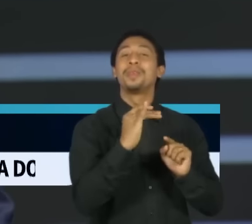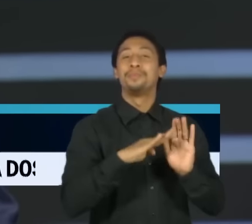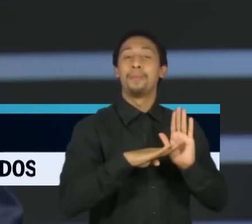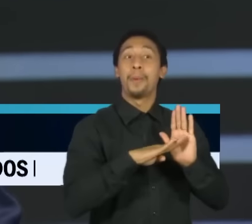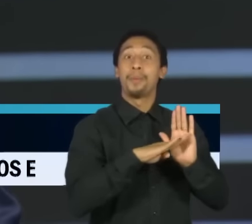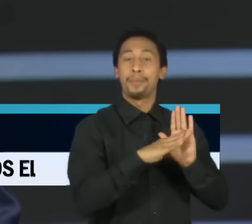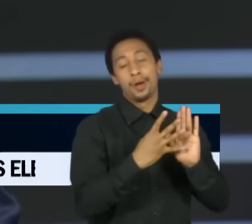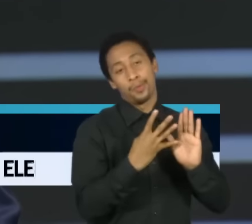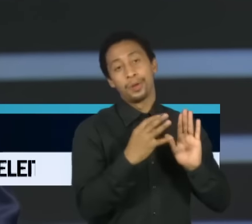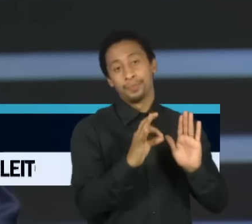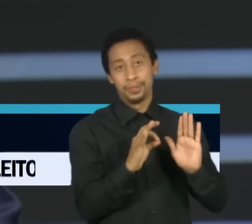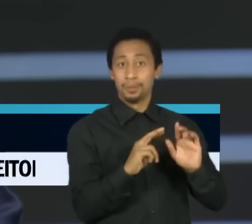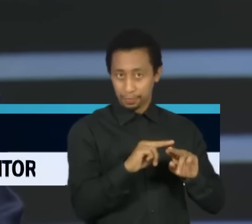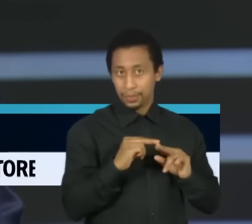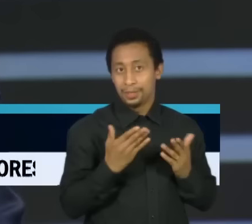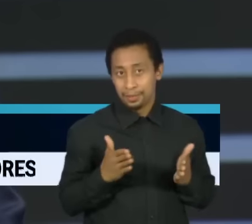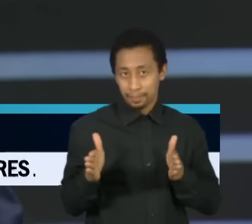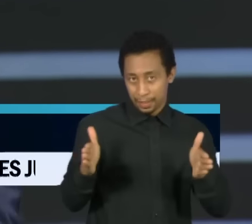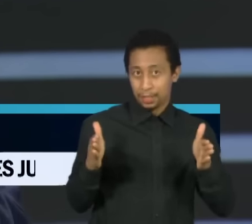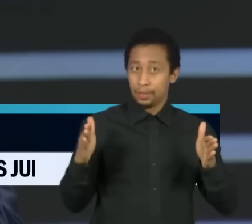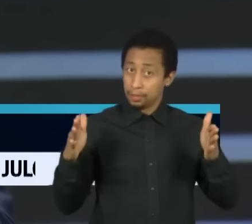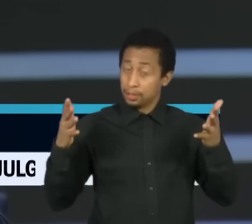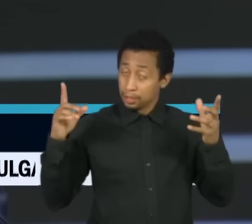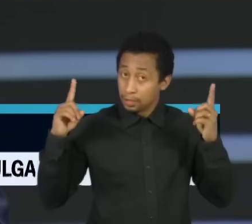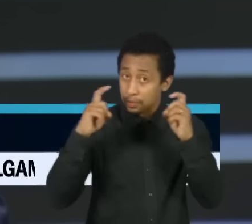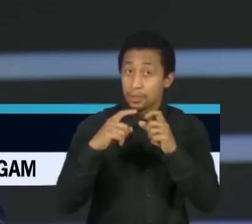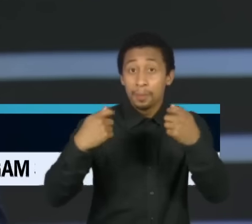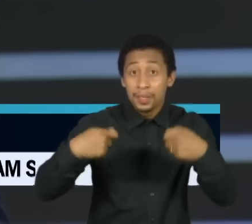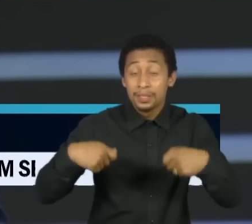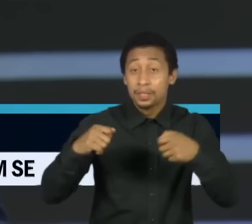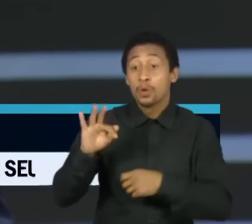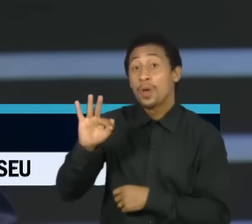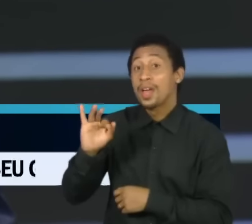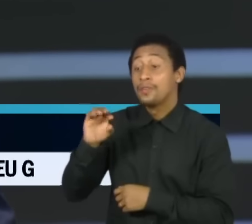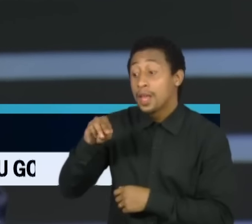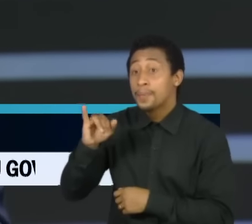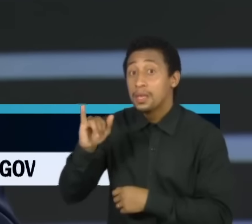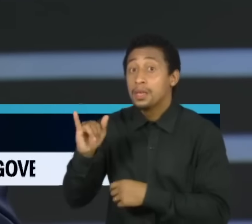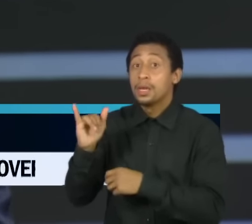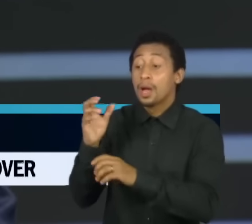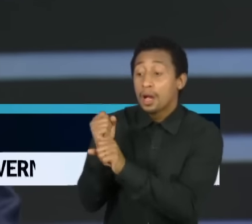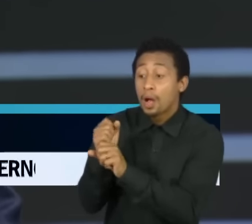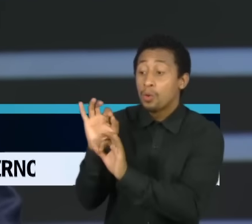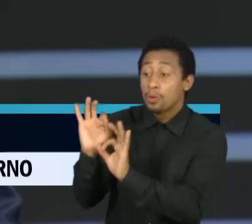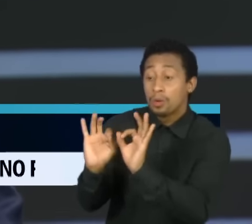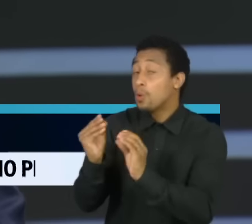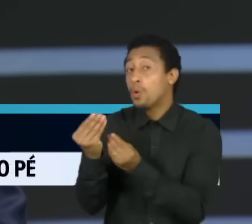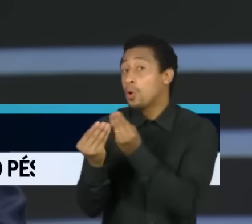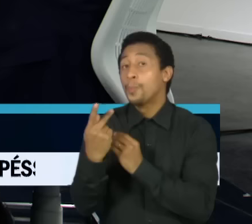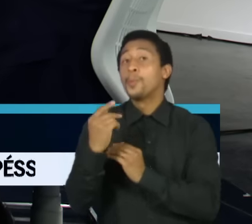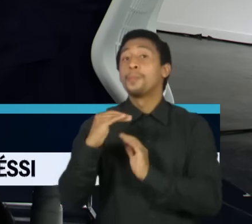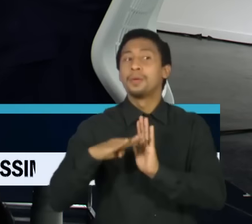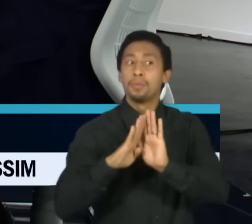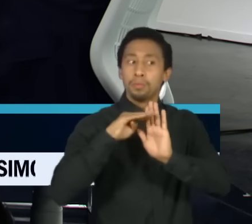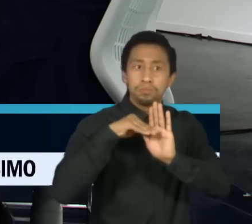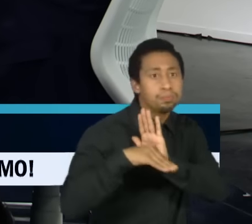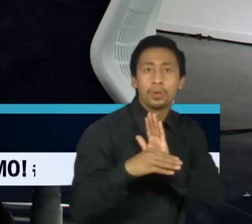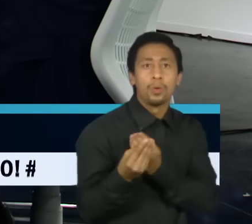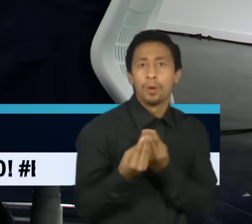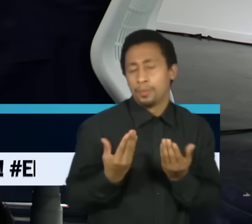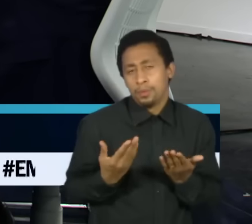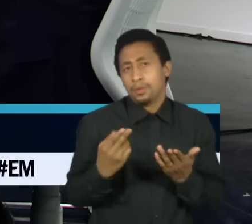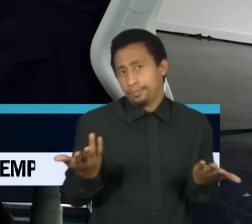circulação monetária numa época de crise. Então, é necessário entender o que o FMI pensou naquele momento. Agora, o governo fará tudo para a